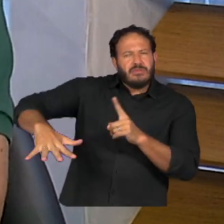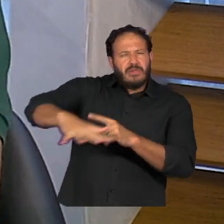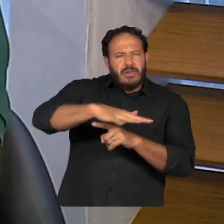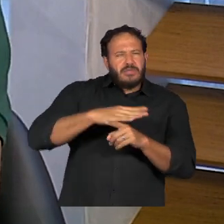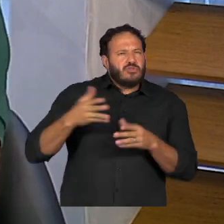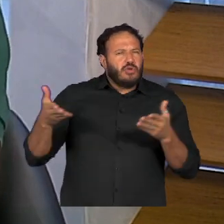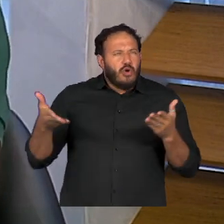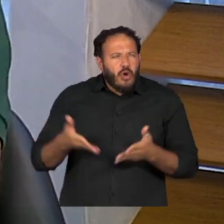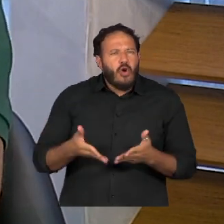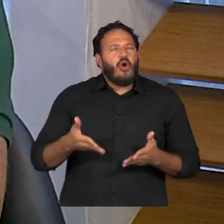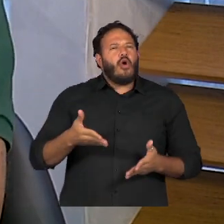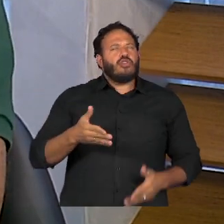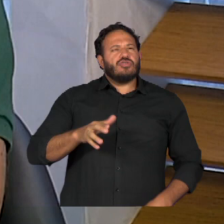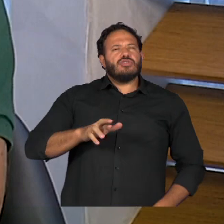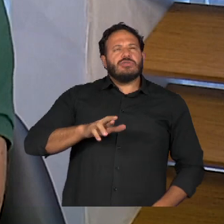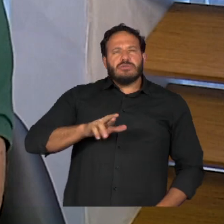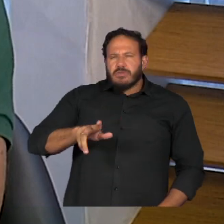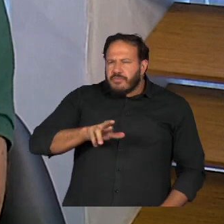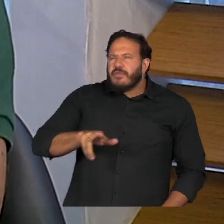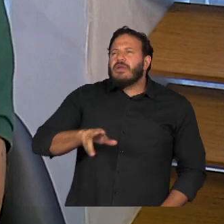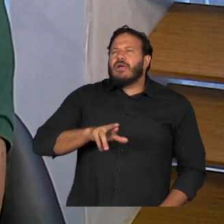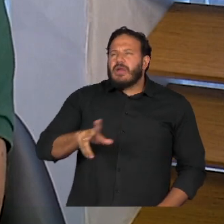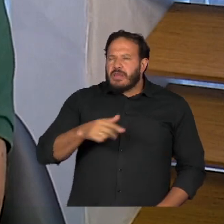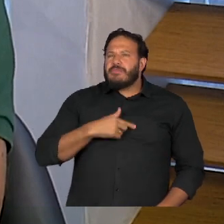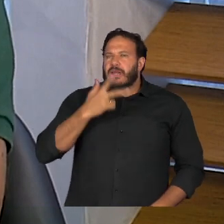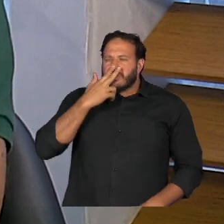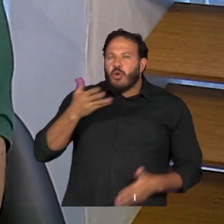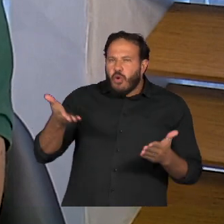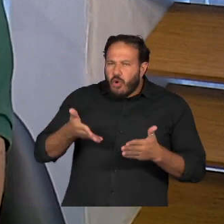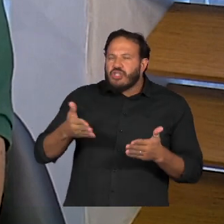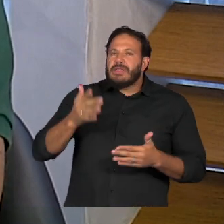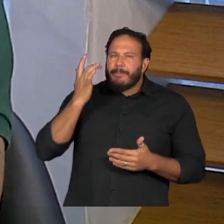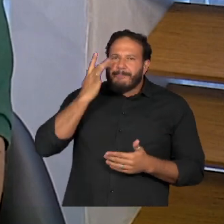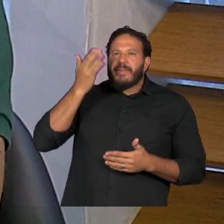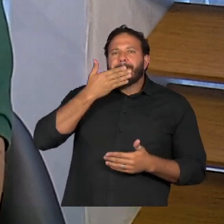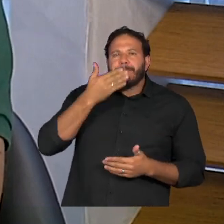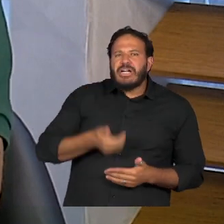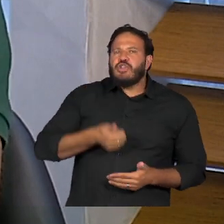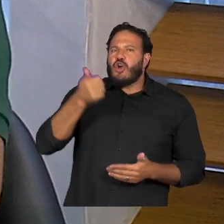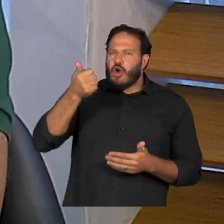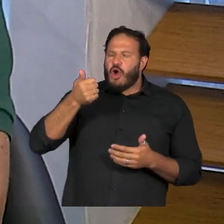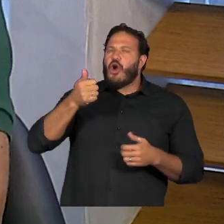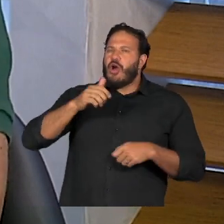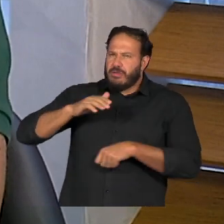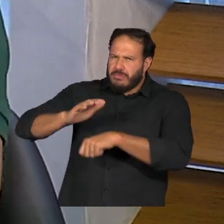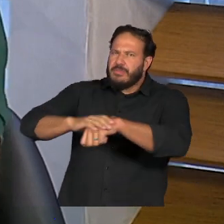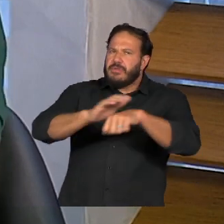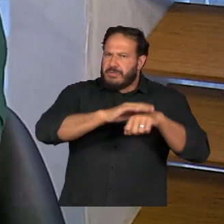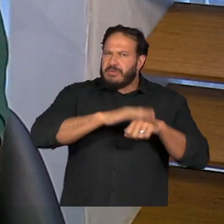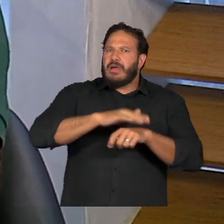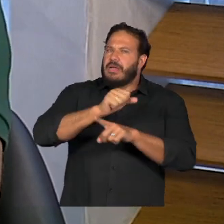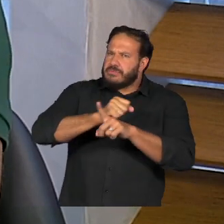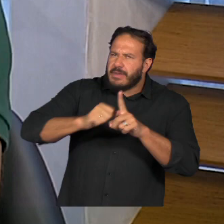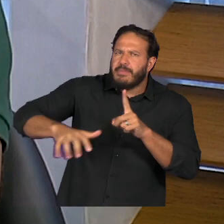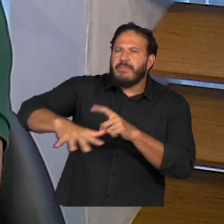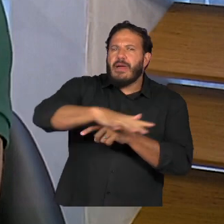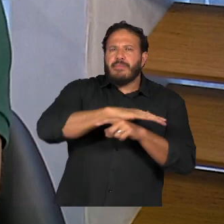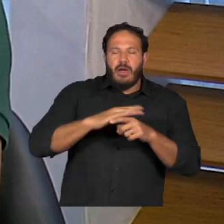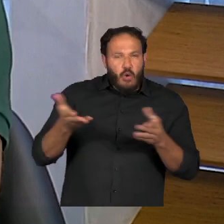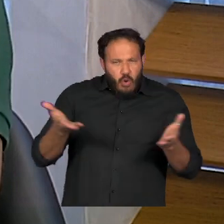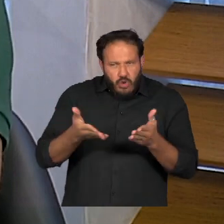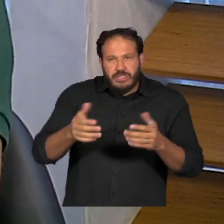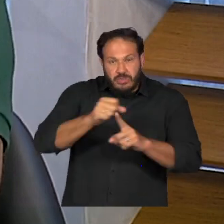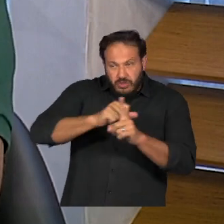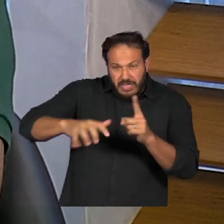mais receptiva muito mais favorável a a essas a receber essas pessoas